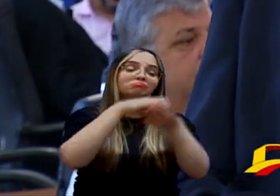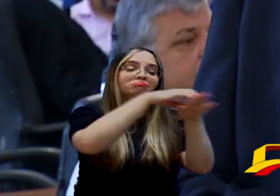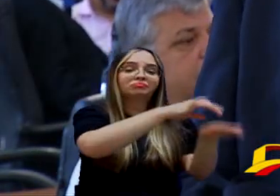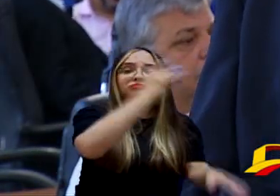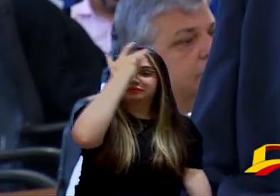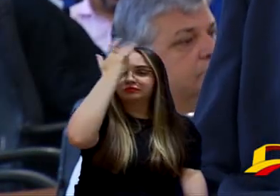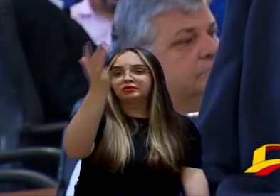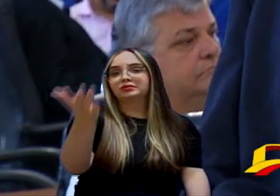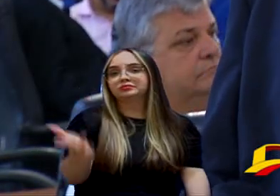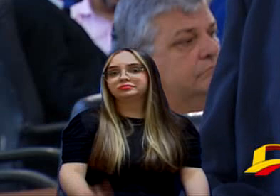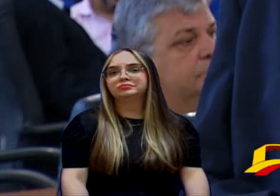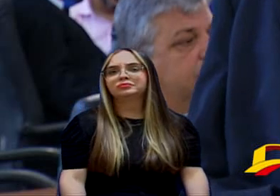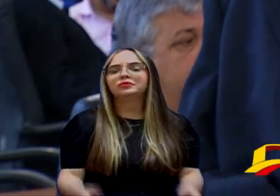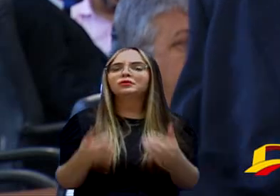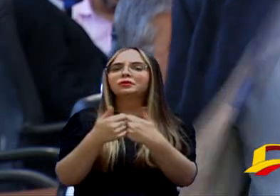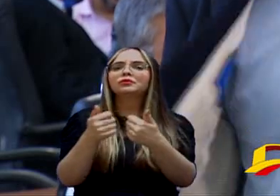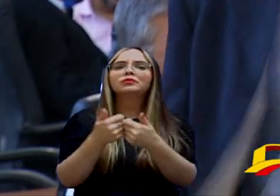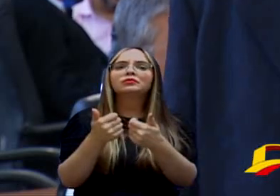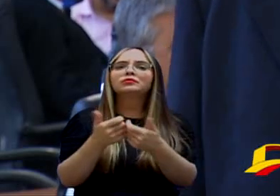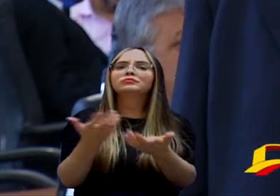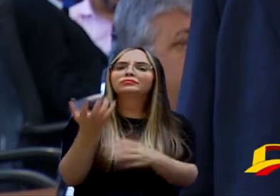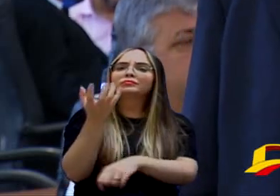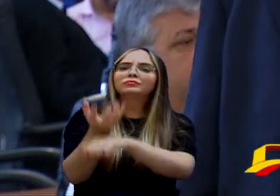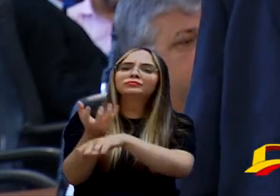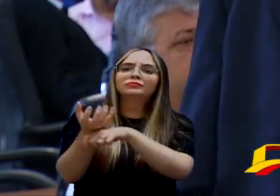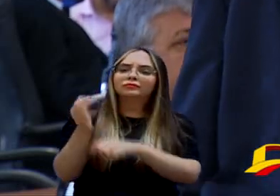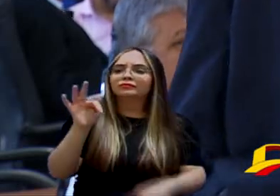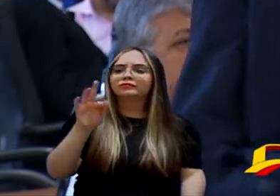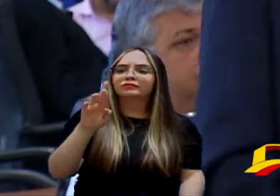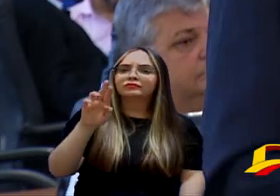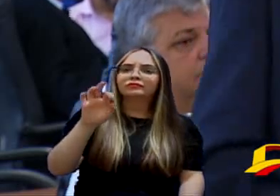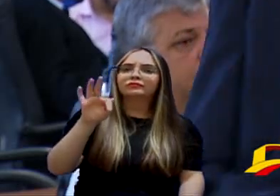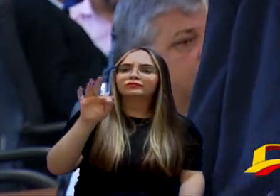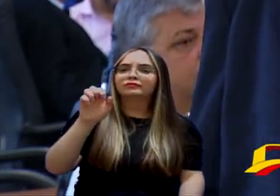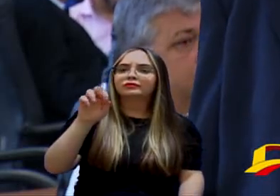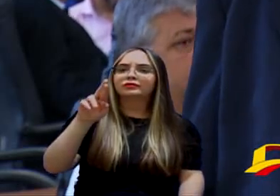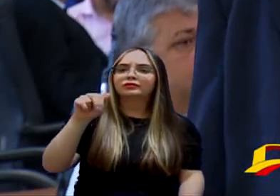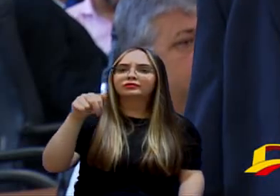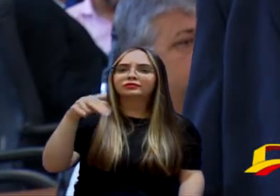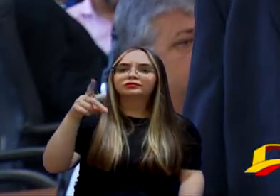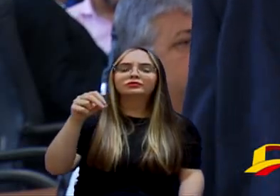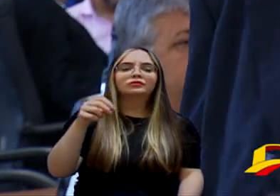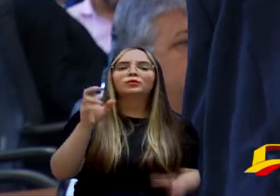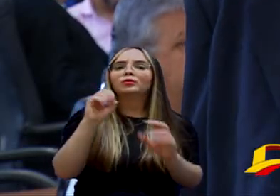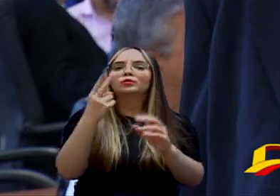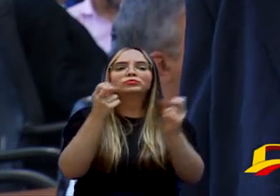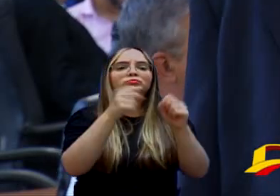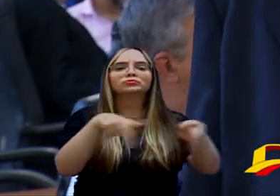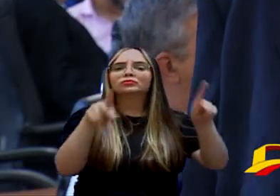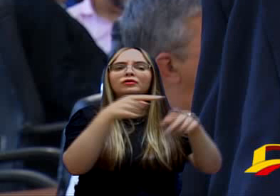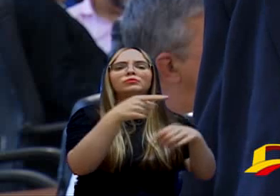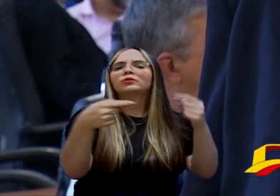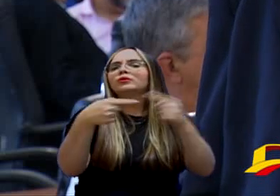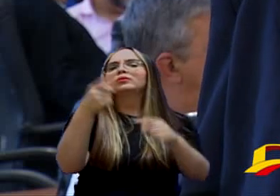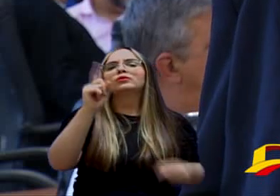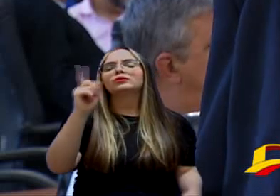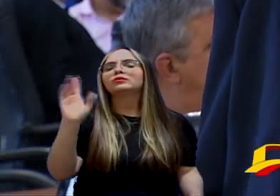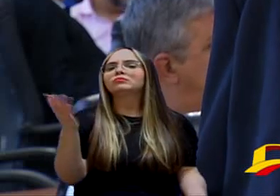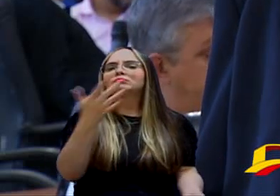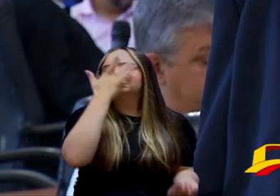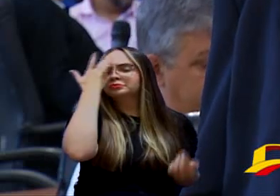outro dia O que que está fazendo na praça Fernando Prestes no shopping não foi para isso que foi o